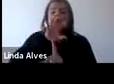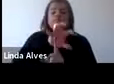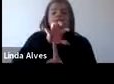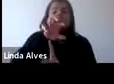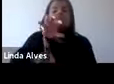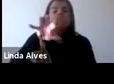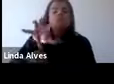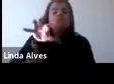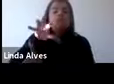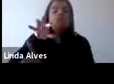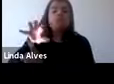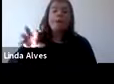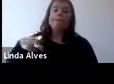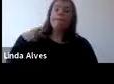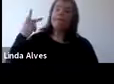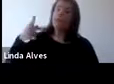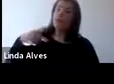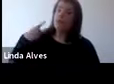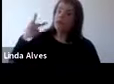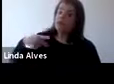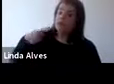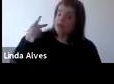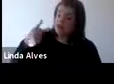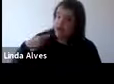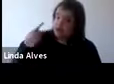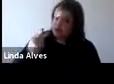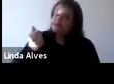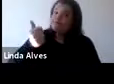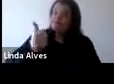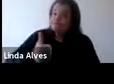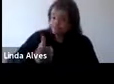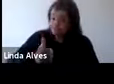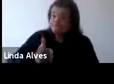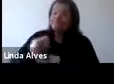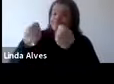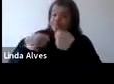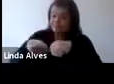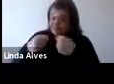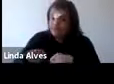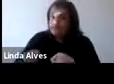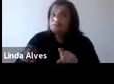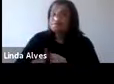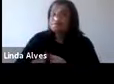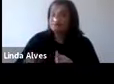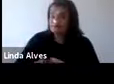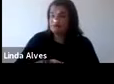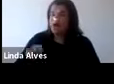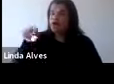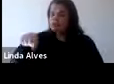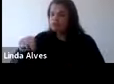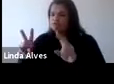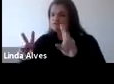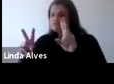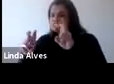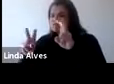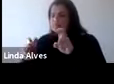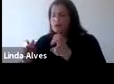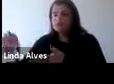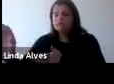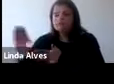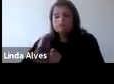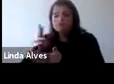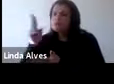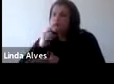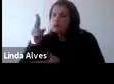políticos, principalmente os políticos dirigentes da oposição, que essa é uma questão premente,